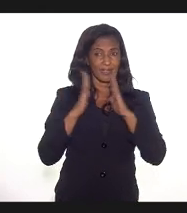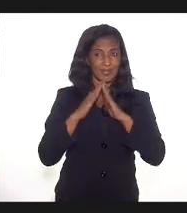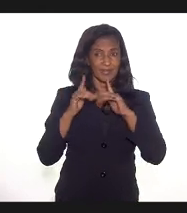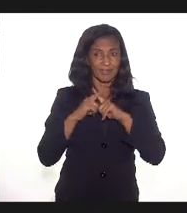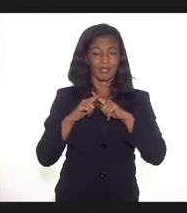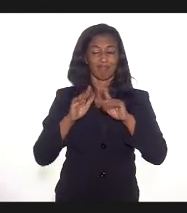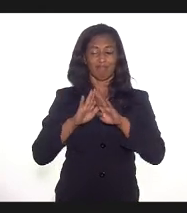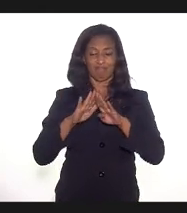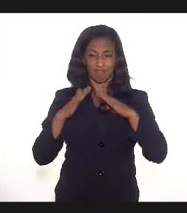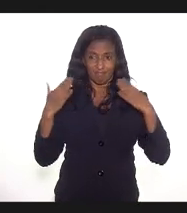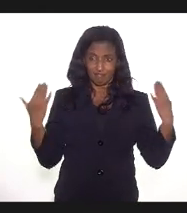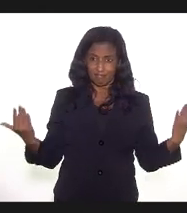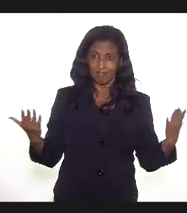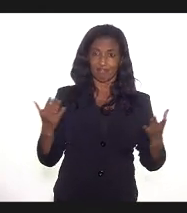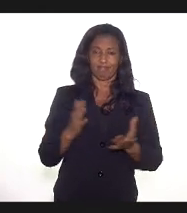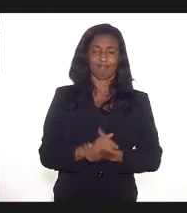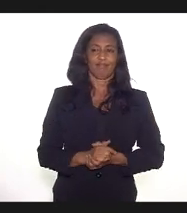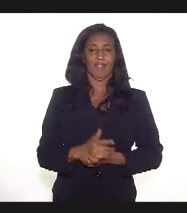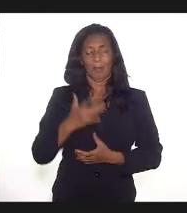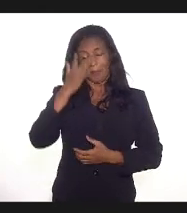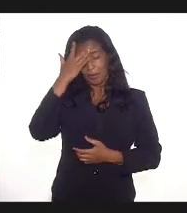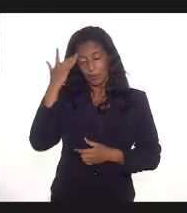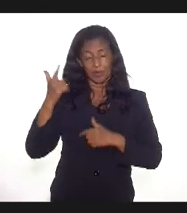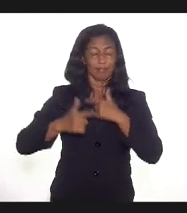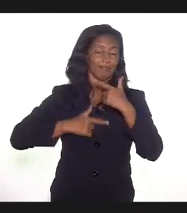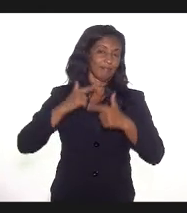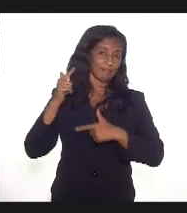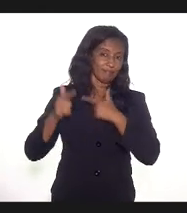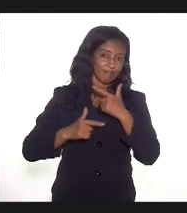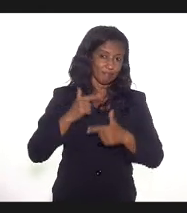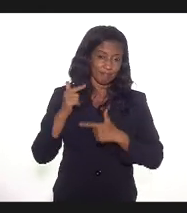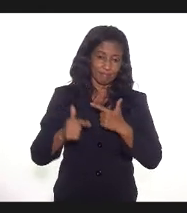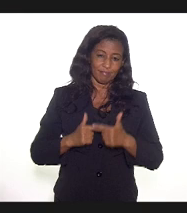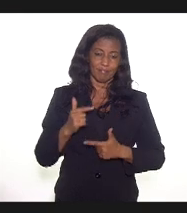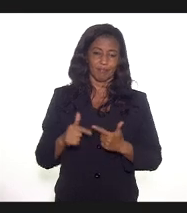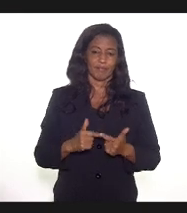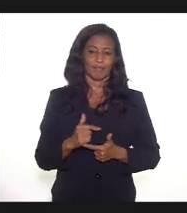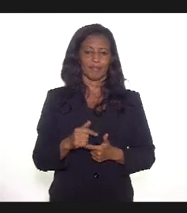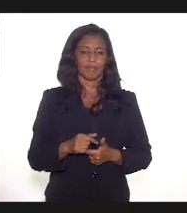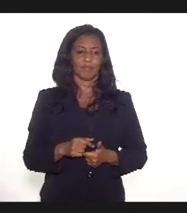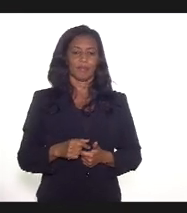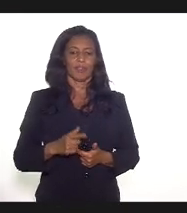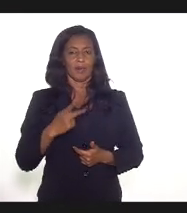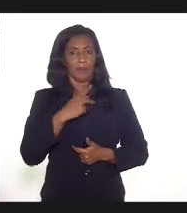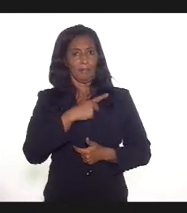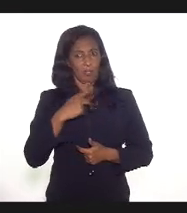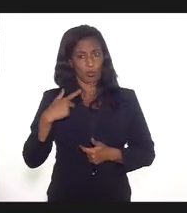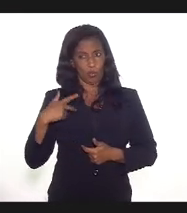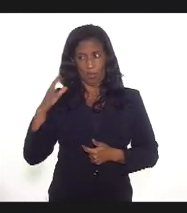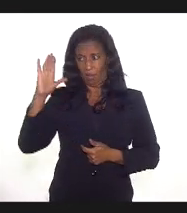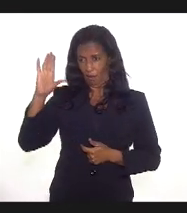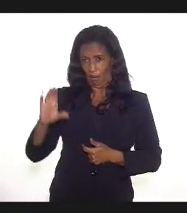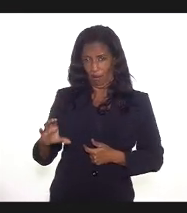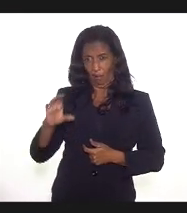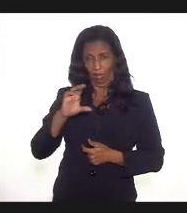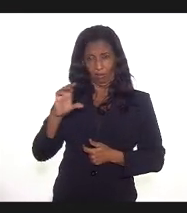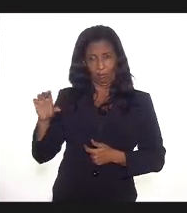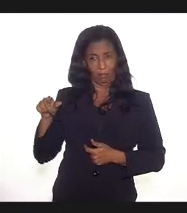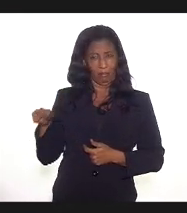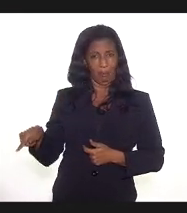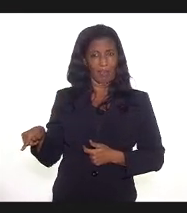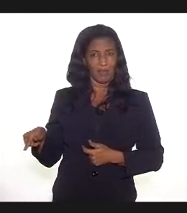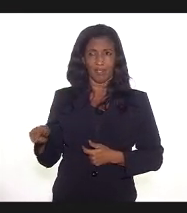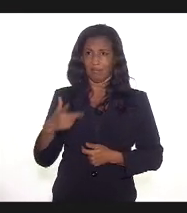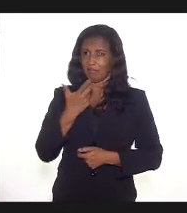funcionando, as pessoas estão trabalhando e também pastores e padres não estão com prioridade,